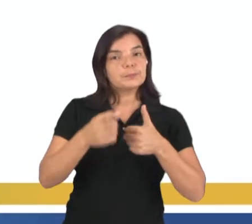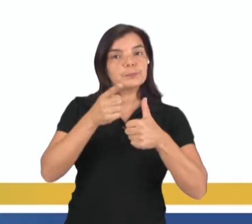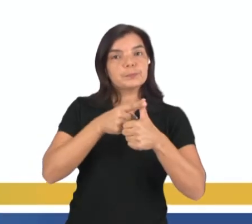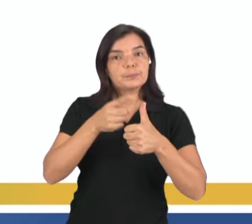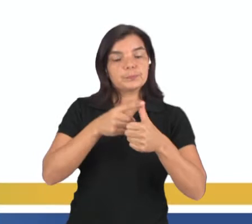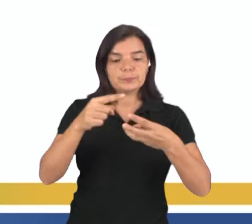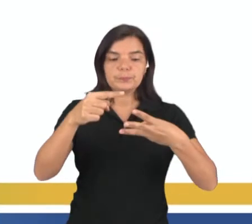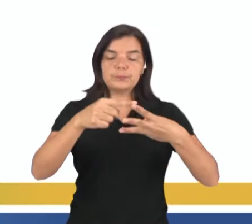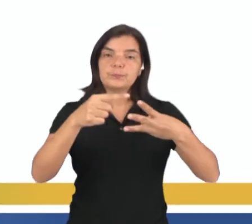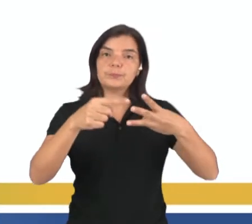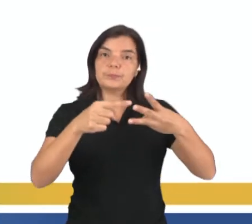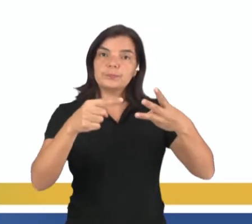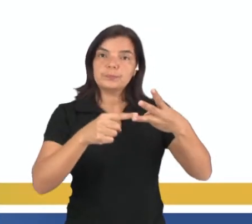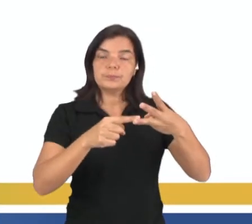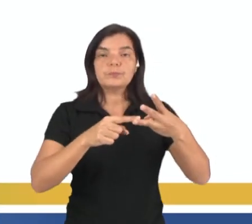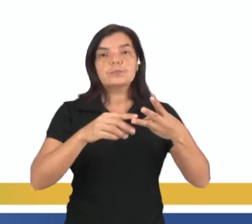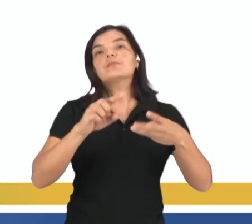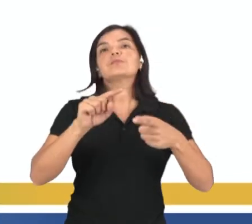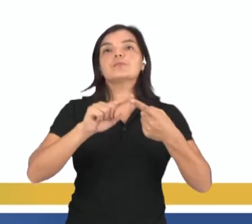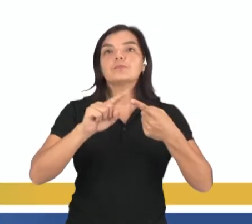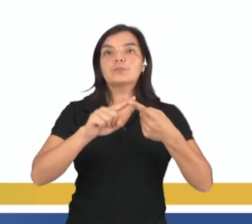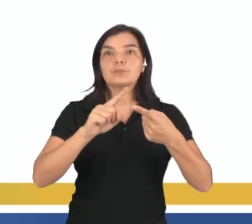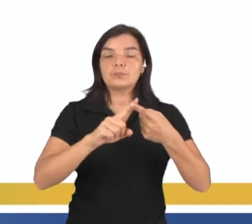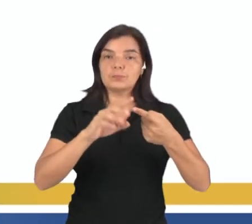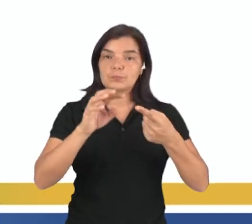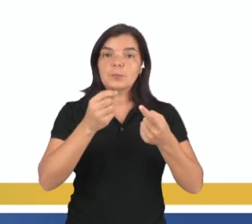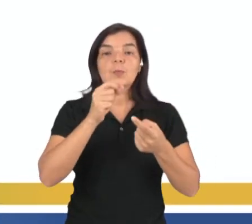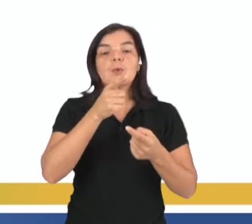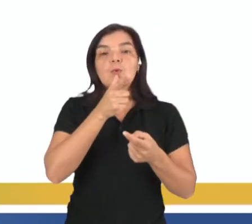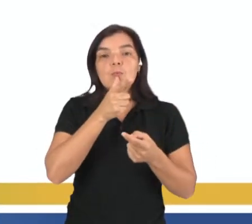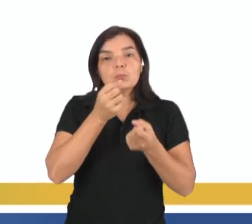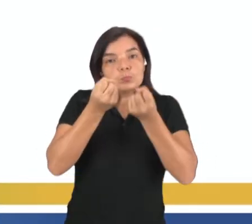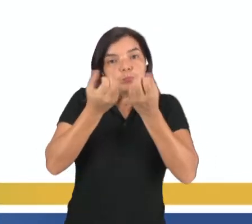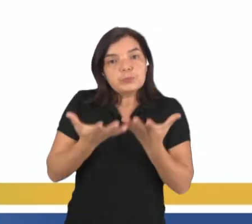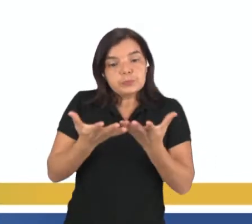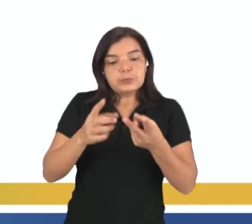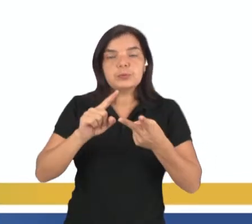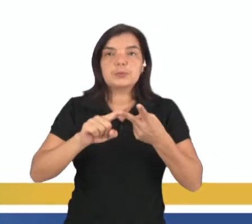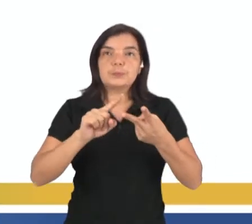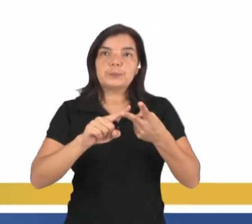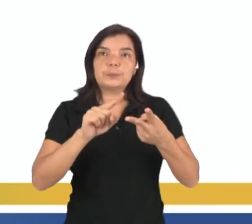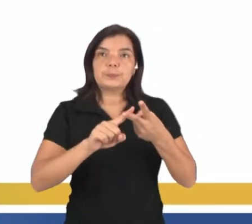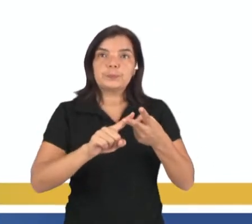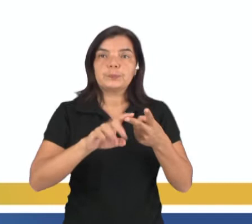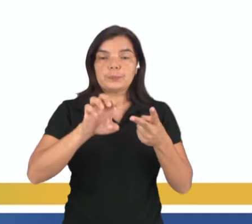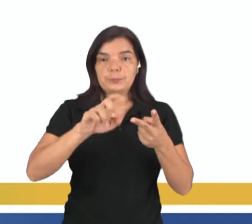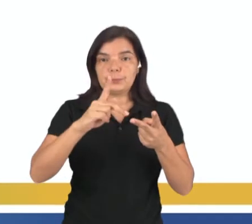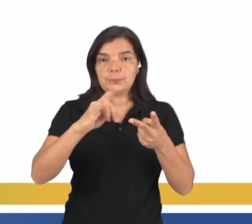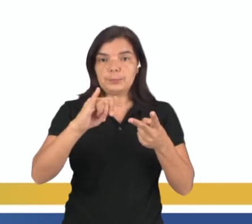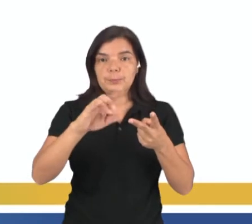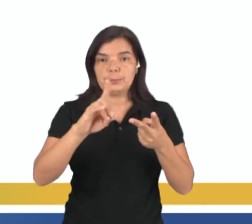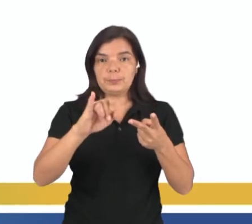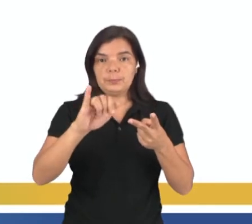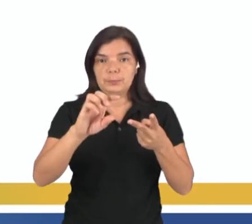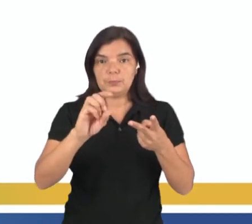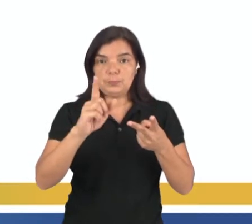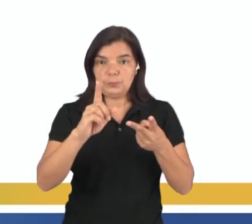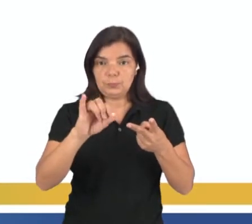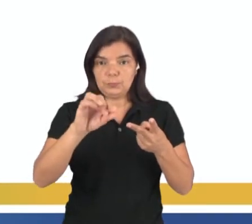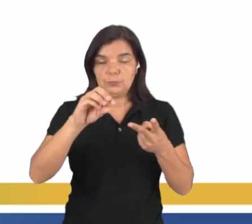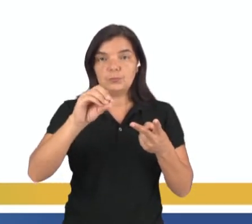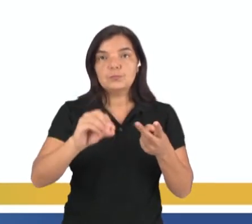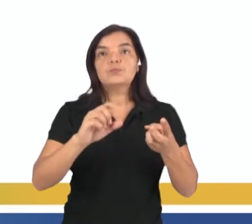primeiro dos 3 primeiros órgãos internos. Nós temos os testículos, os epidídimos e os ductos deferentes, tá? O